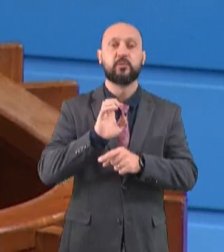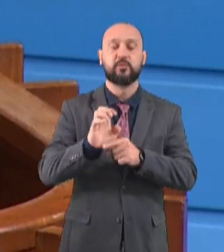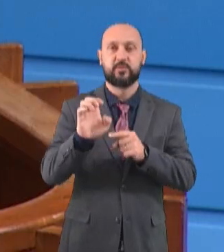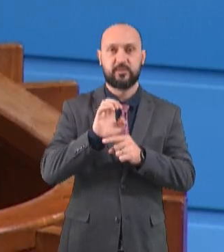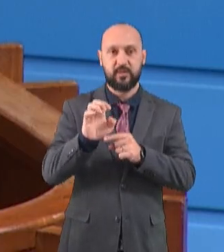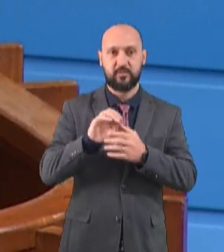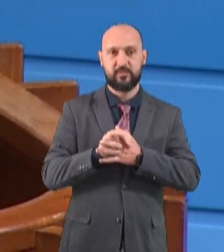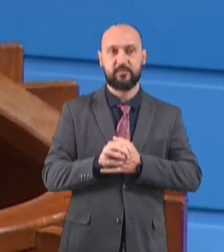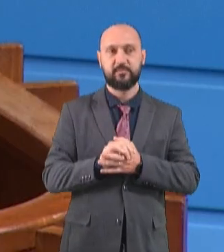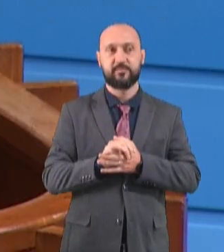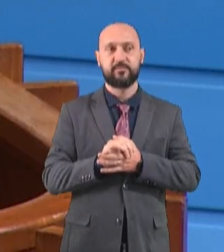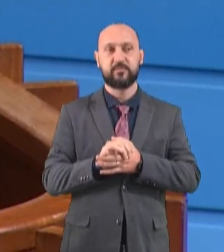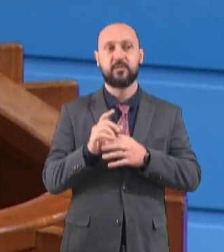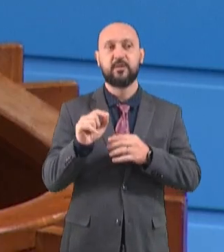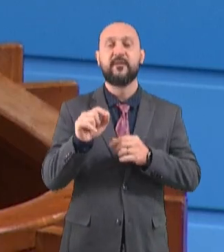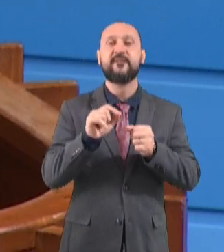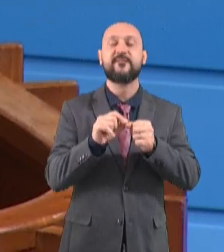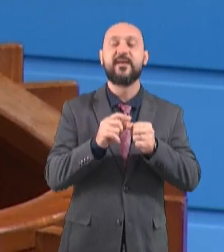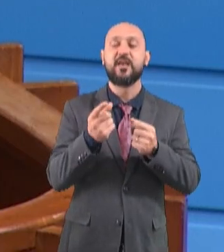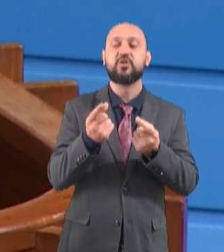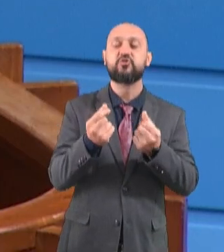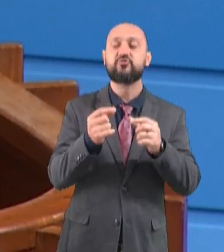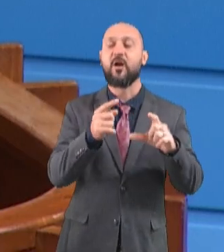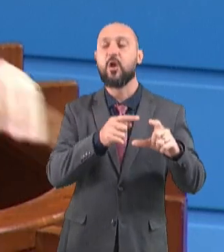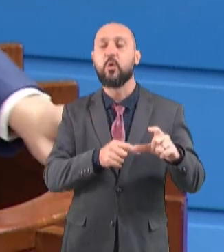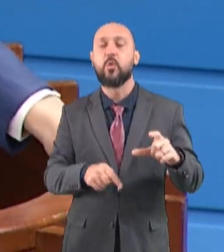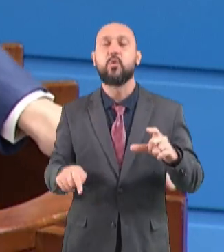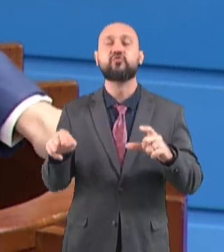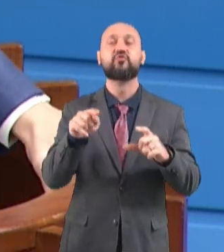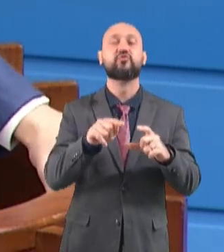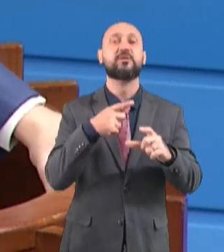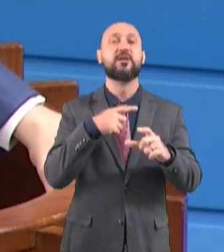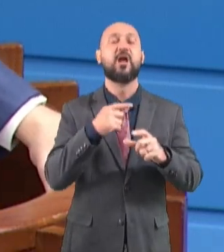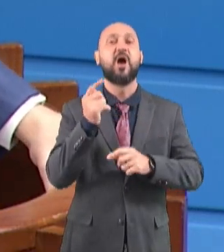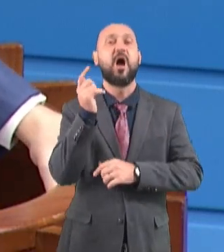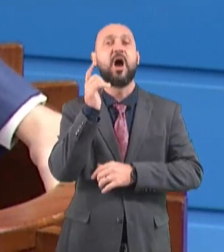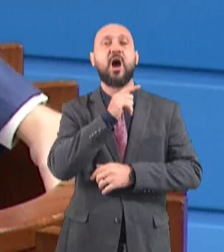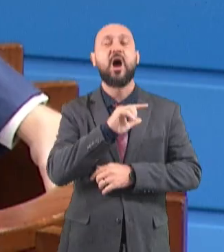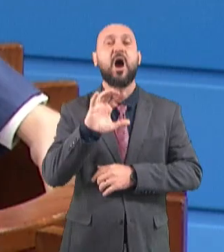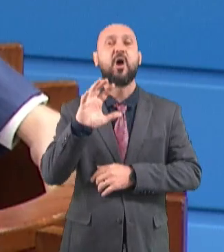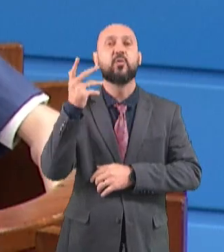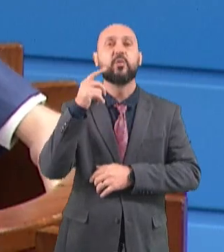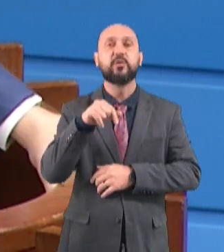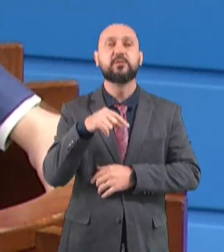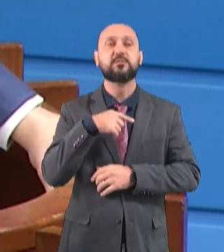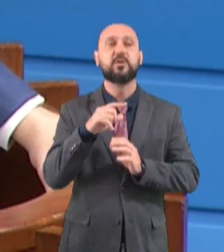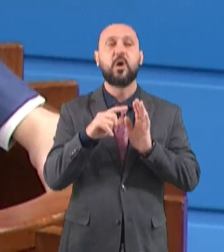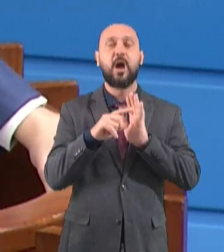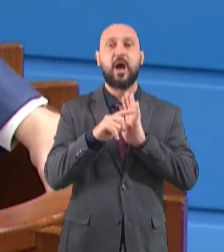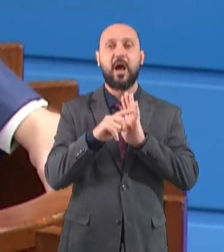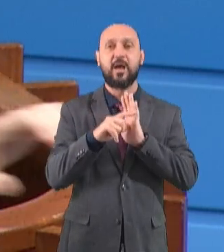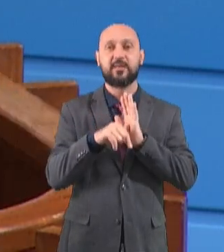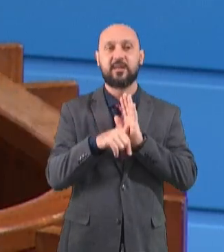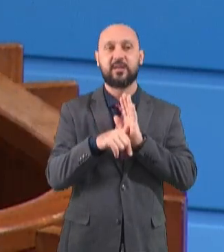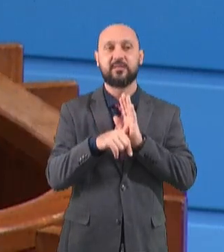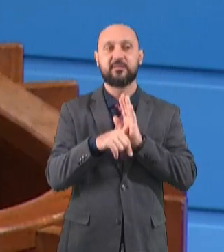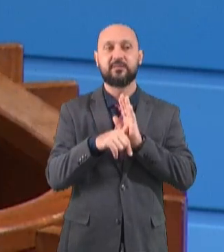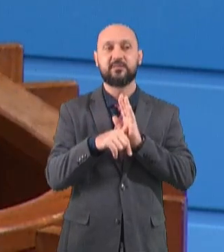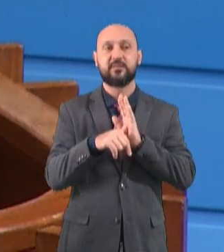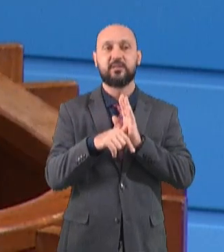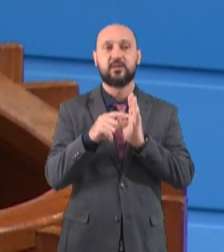Estado, a rodagem dela, ela se dá com atraso